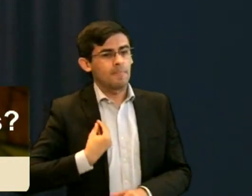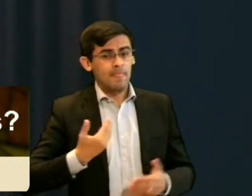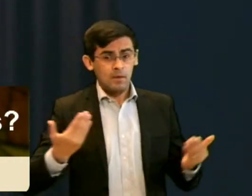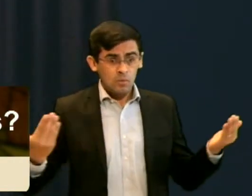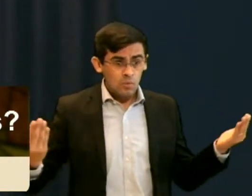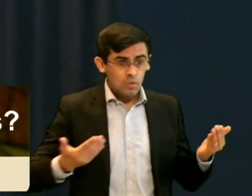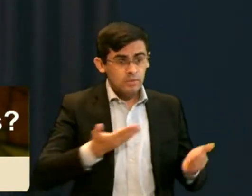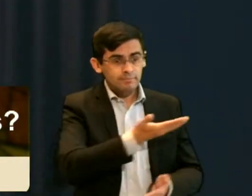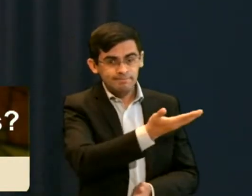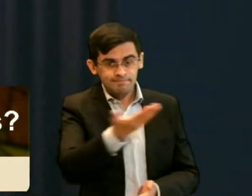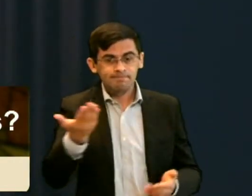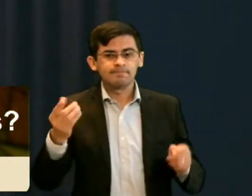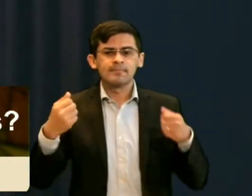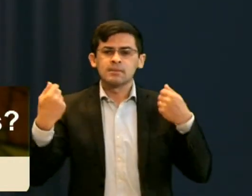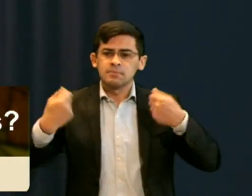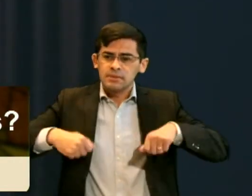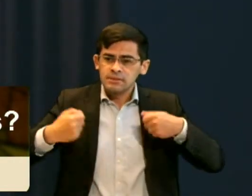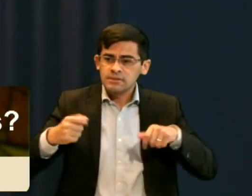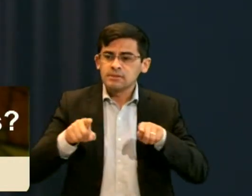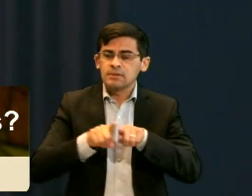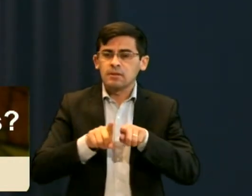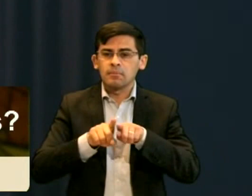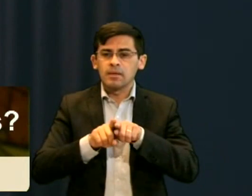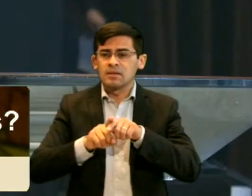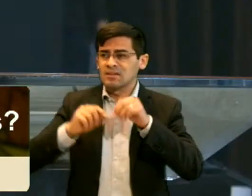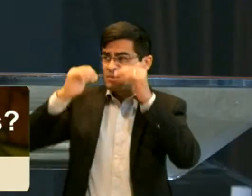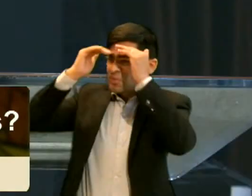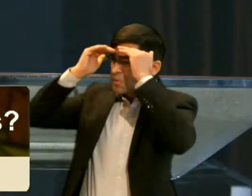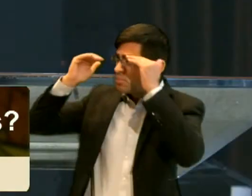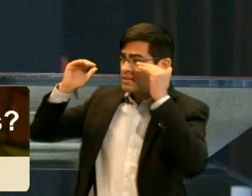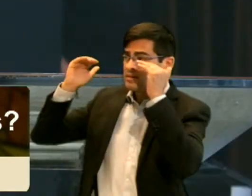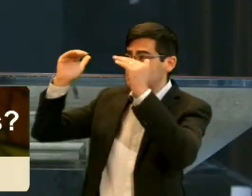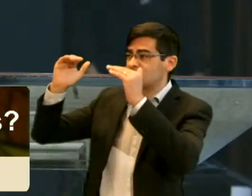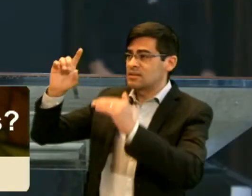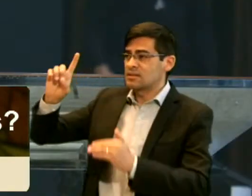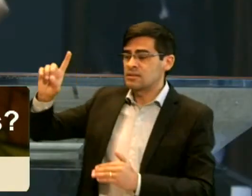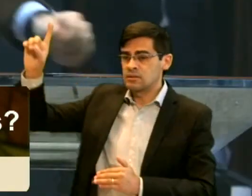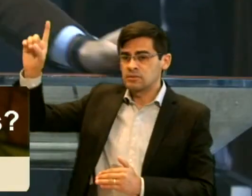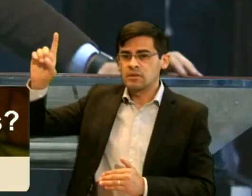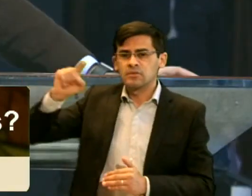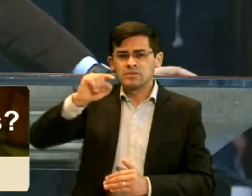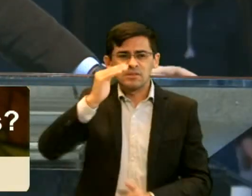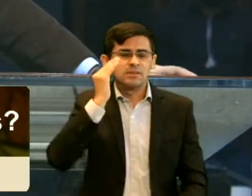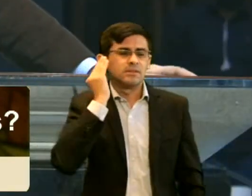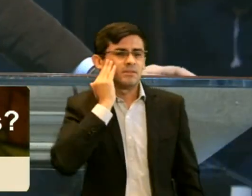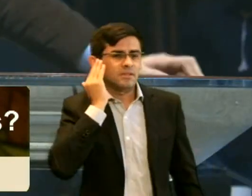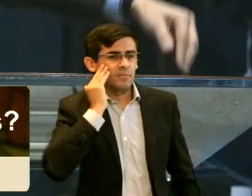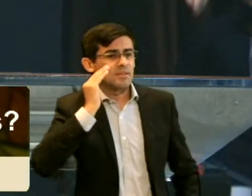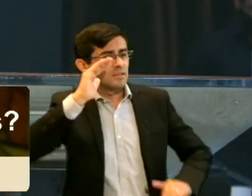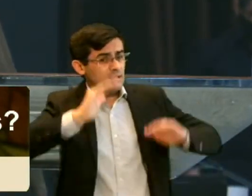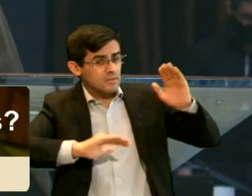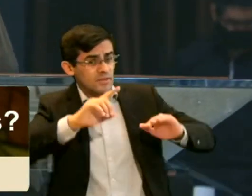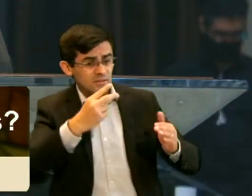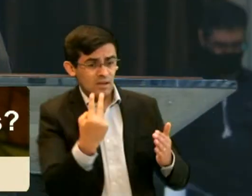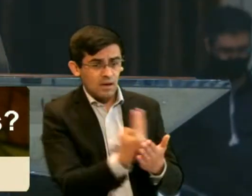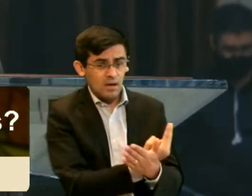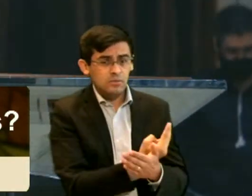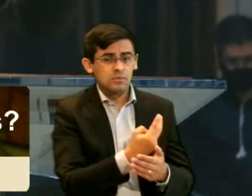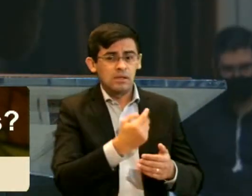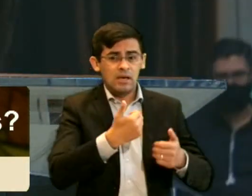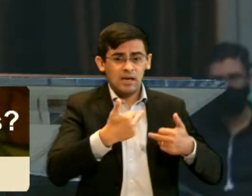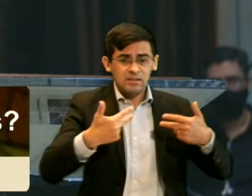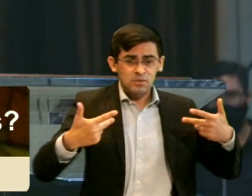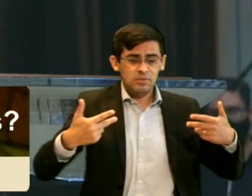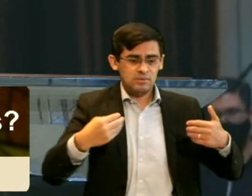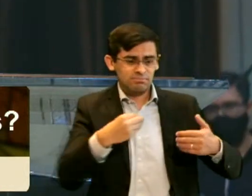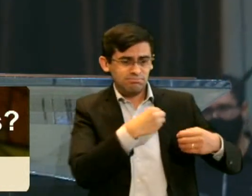Se entrega a lei que está escrita aí. Você sabe o que você está fazendo não é certo. Você sabe,